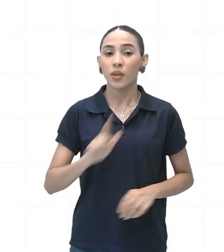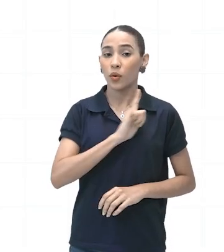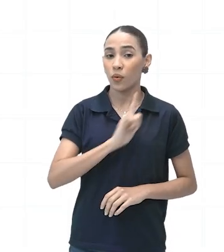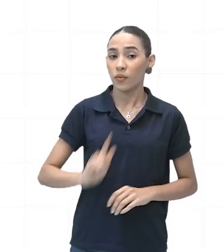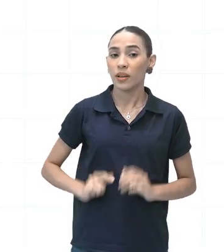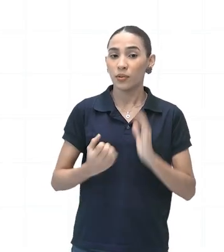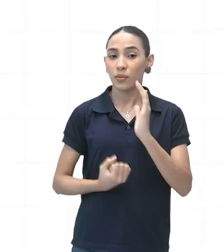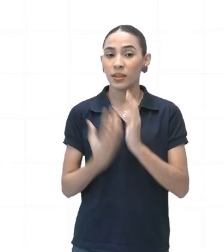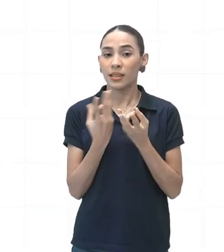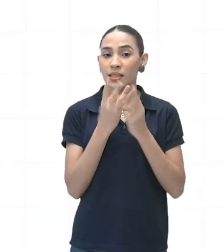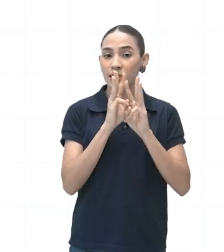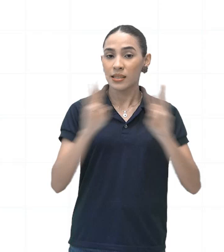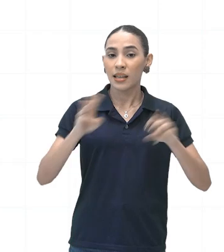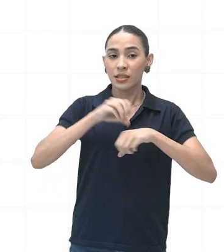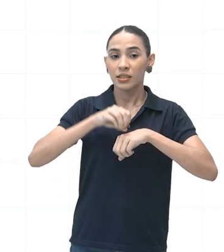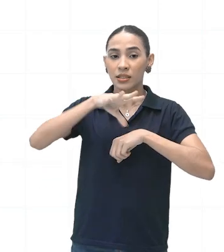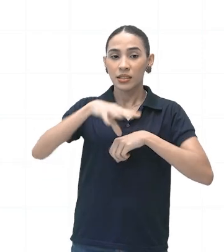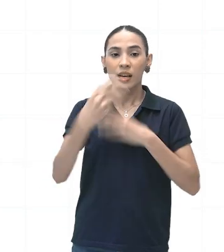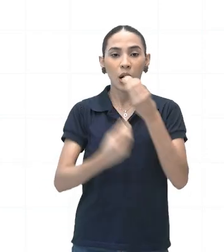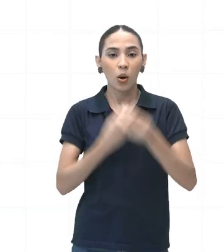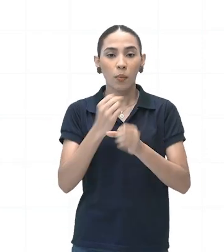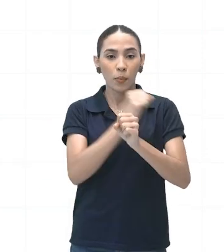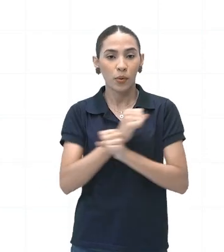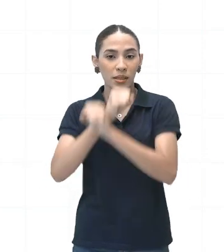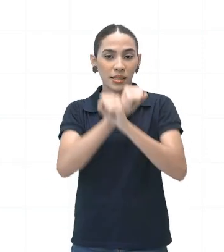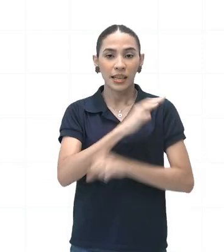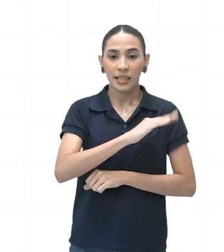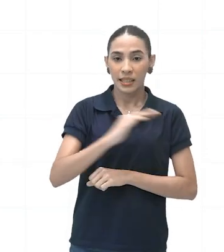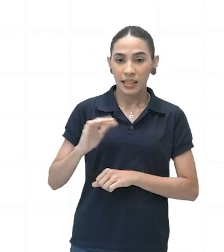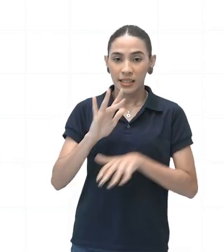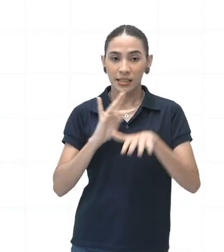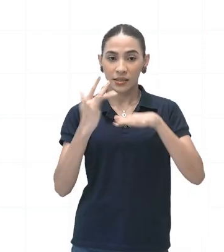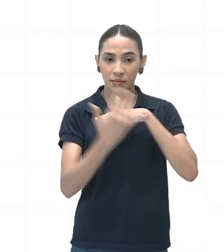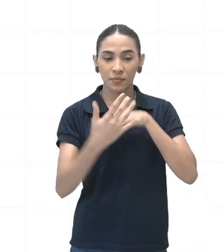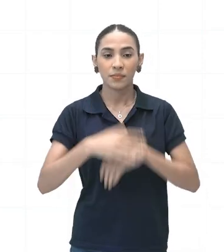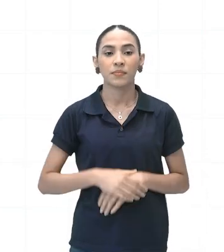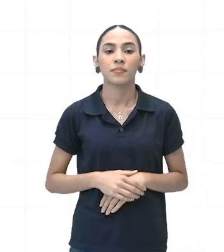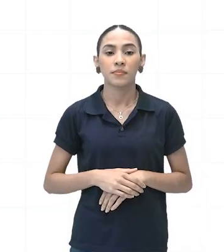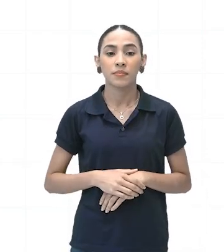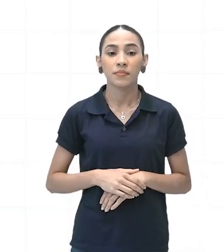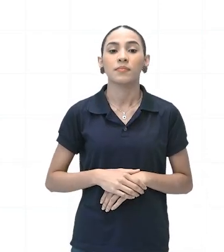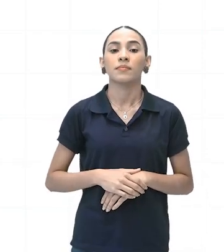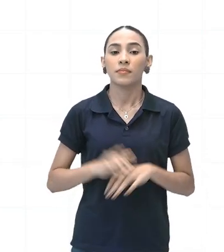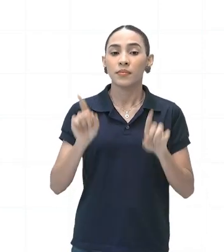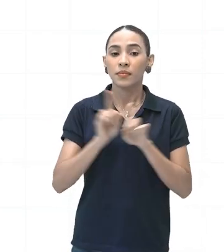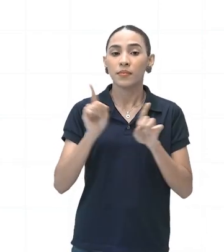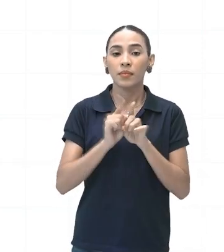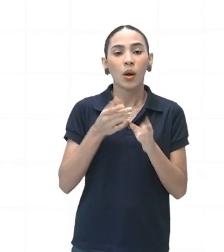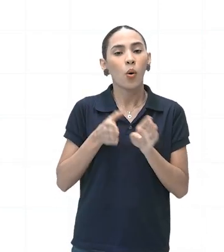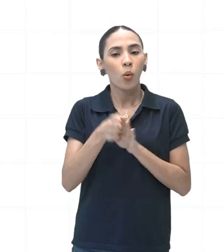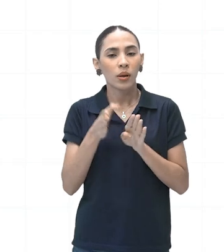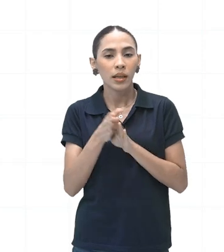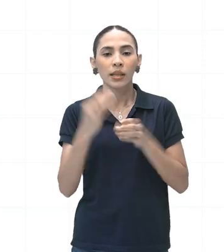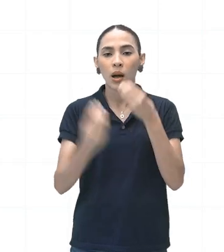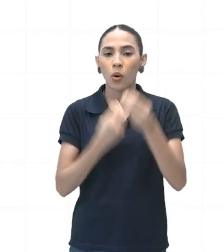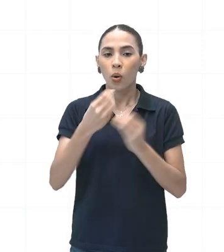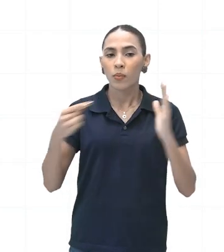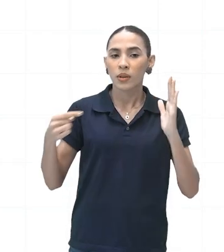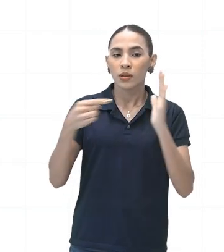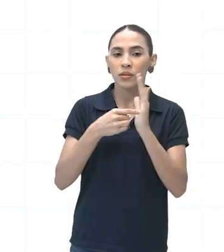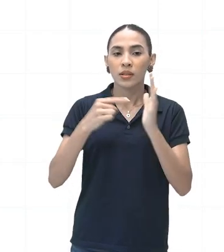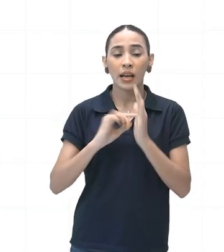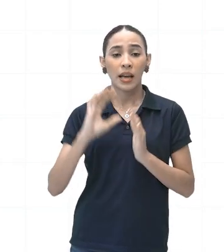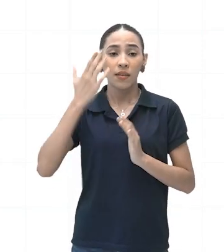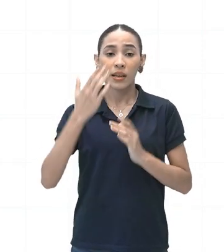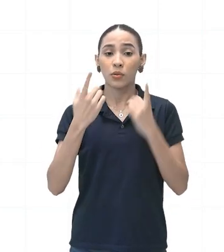Governo cria site com dicas sobre como proteger crianças nas redes. Plataforma orienta como denunciar